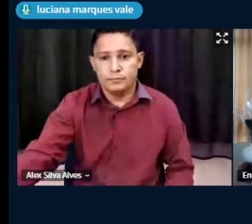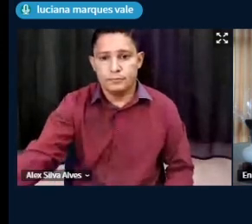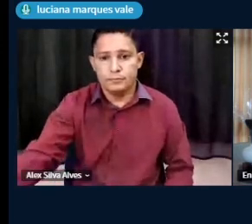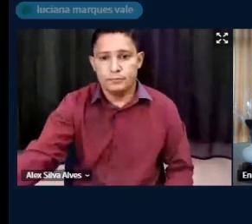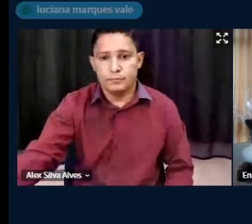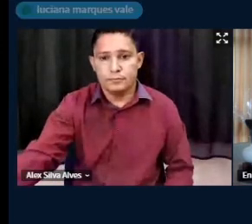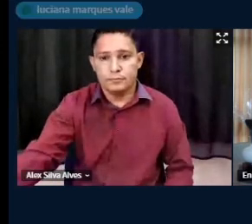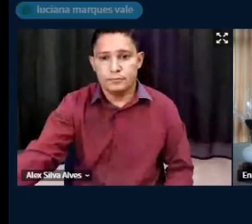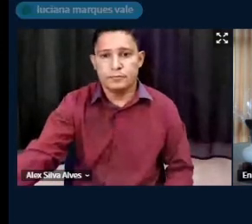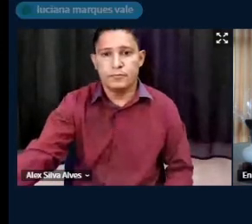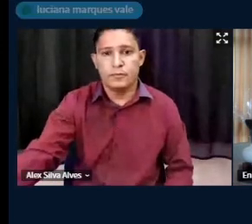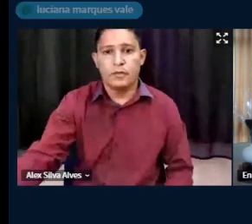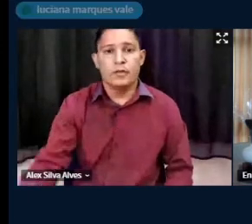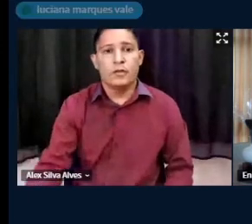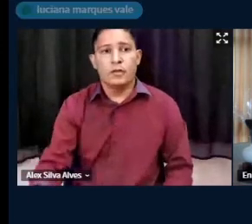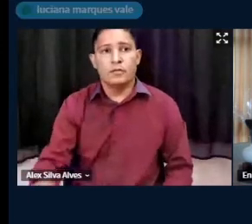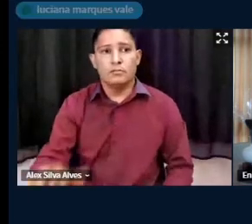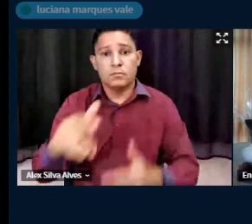língua.